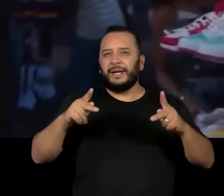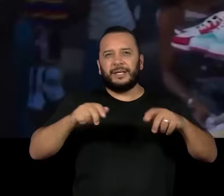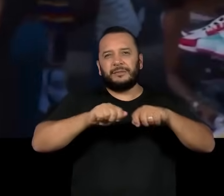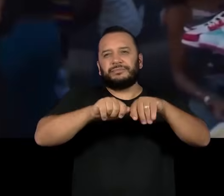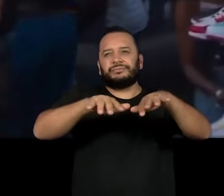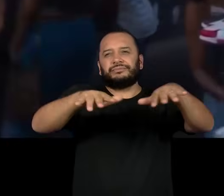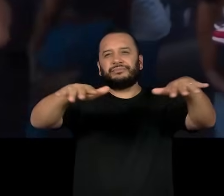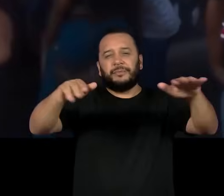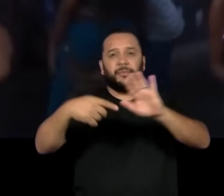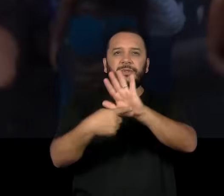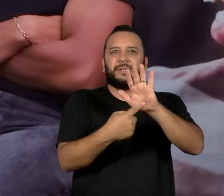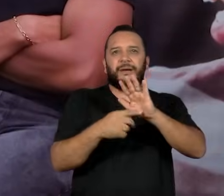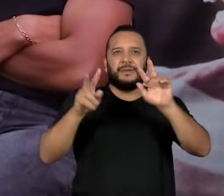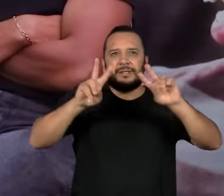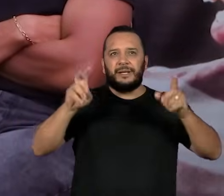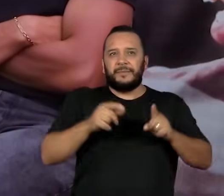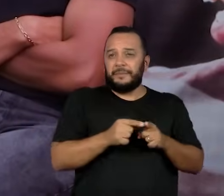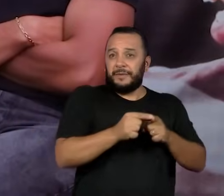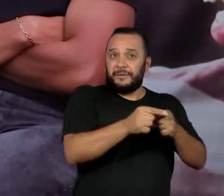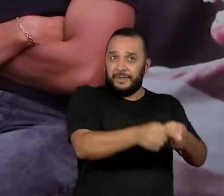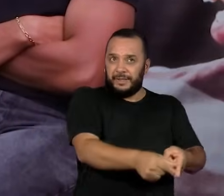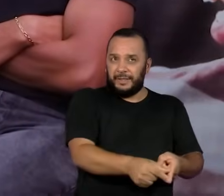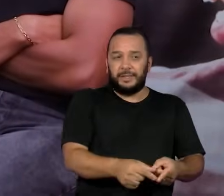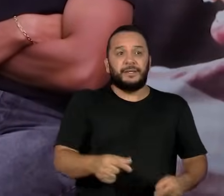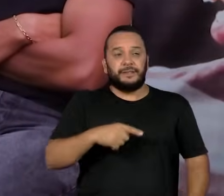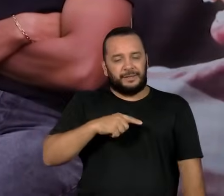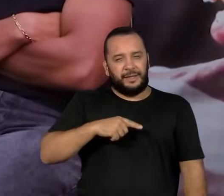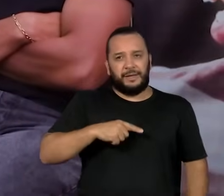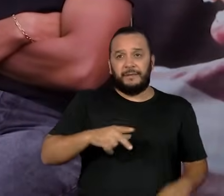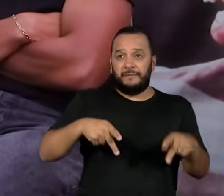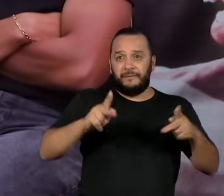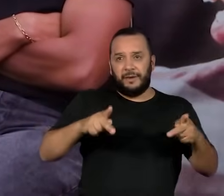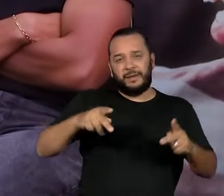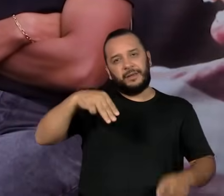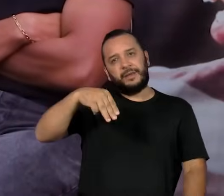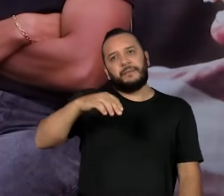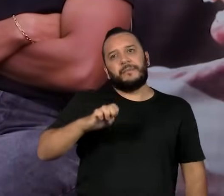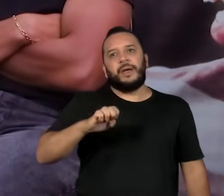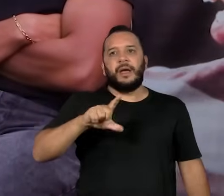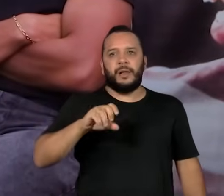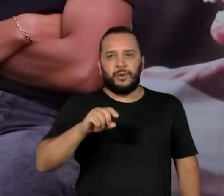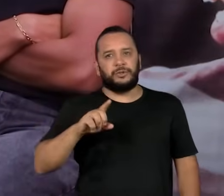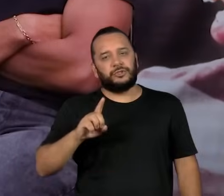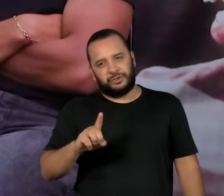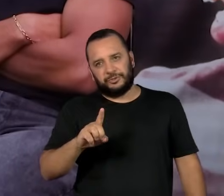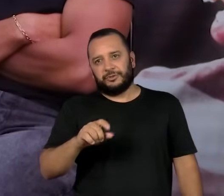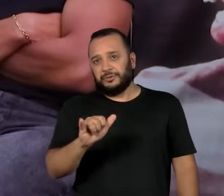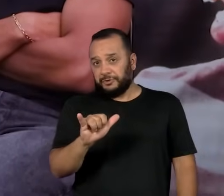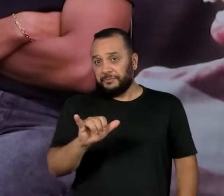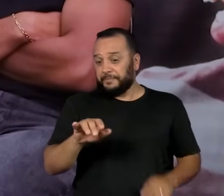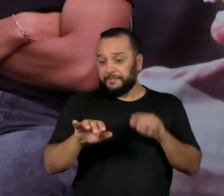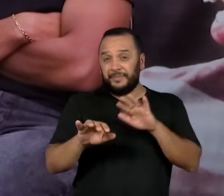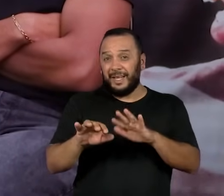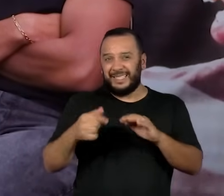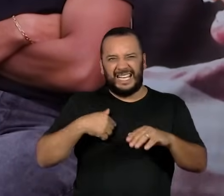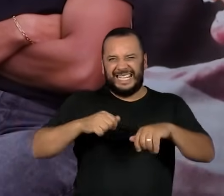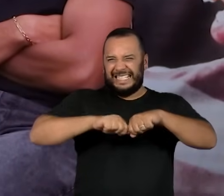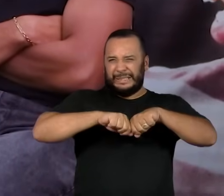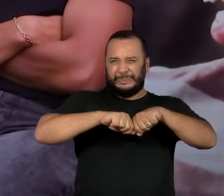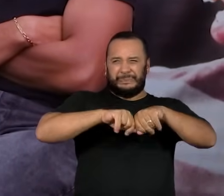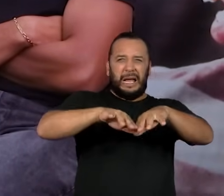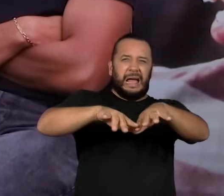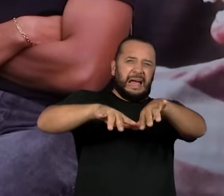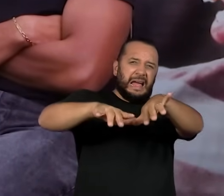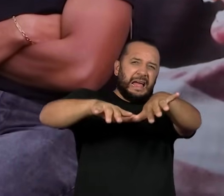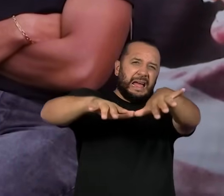questões periféricas, certo? Eles chegam com um funk melody que também traz essas questões, só que ele alcança muito mais gente,